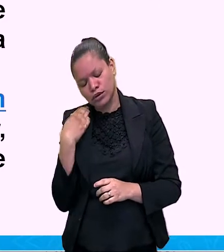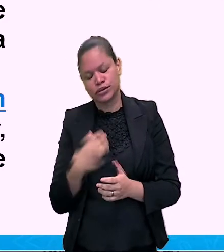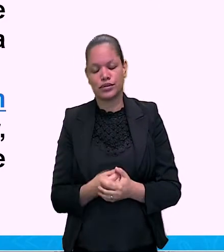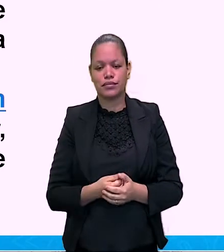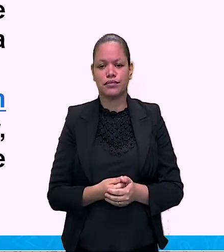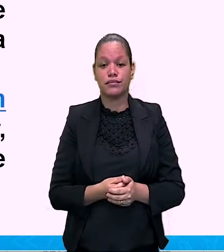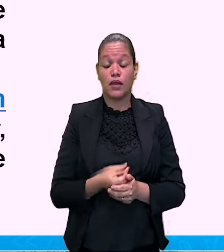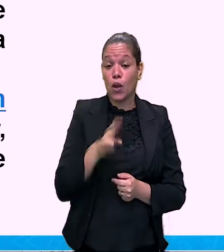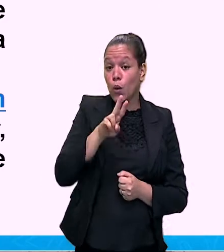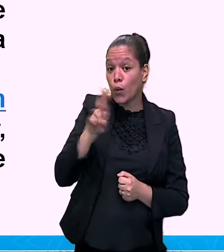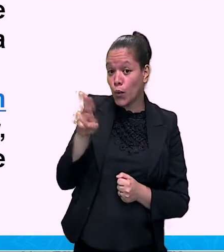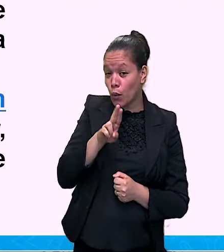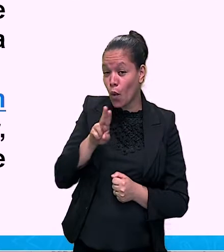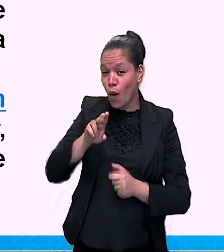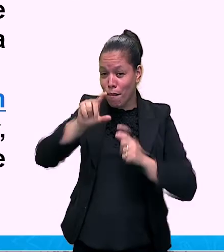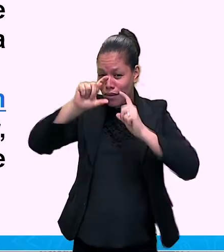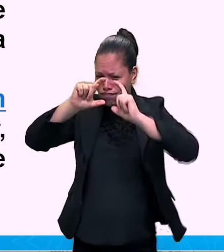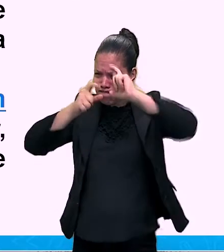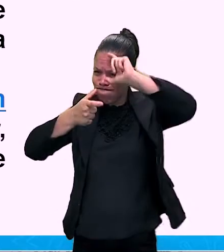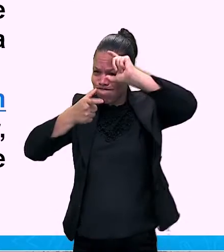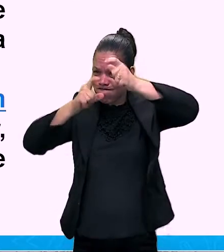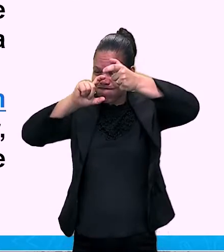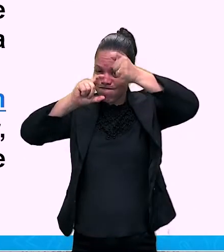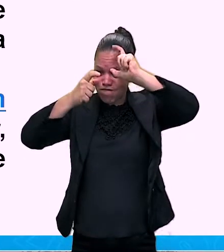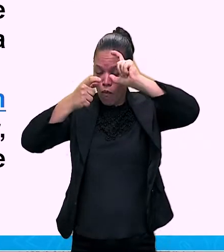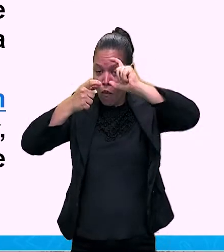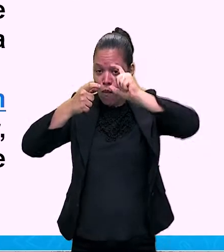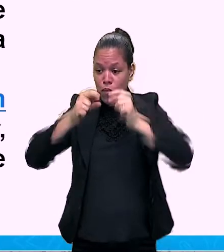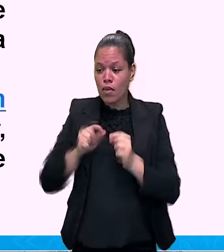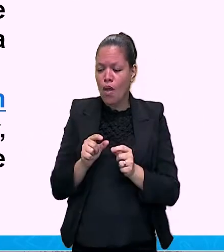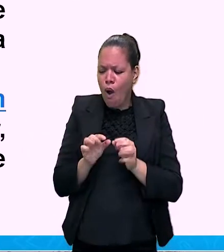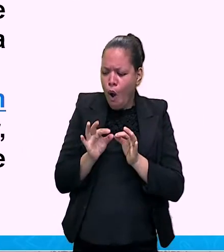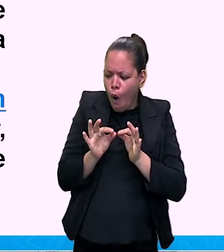é Síndrome Inflamatória